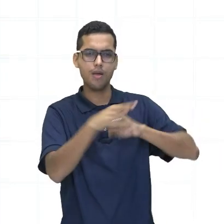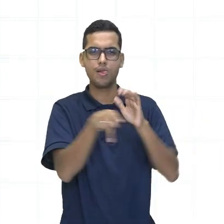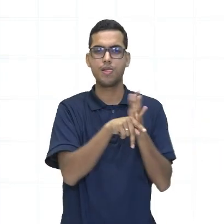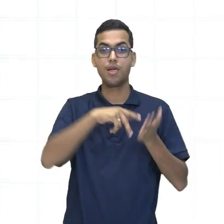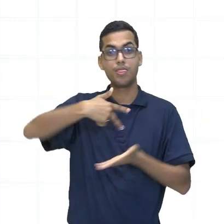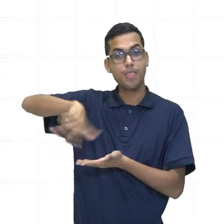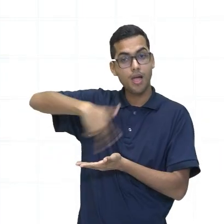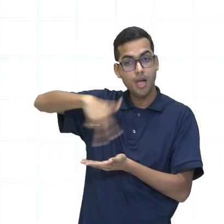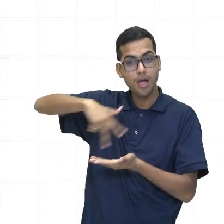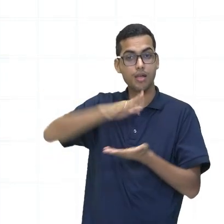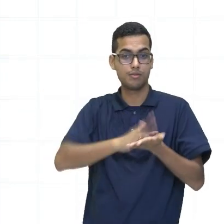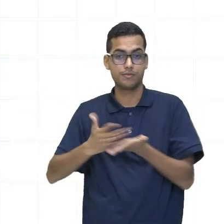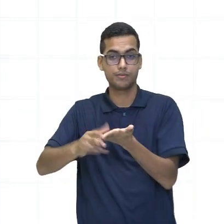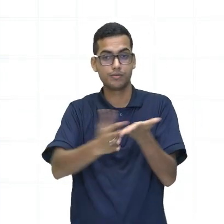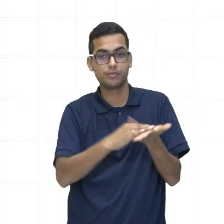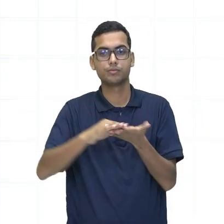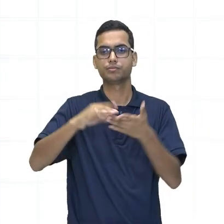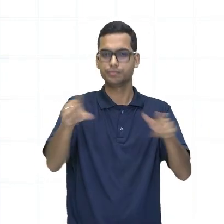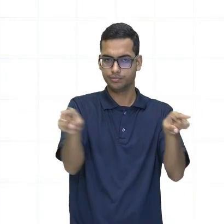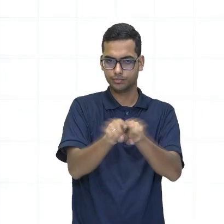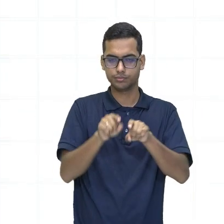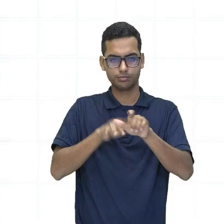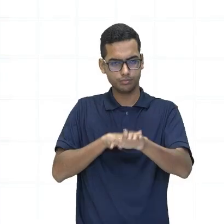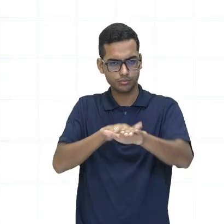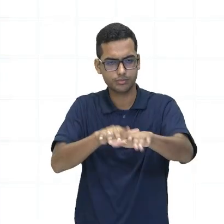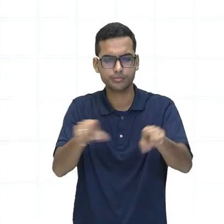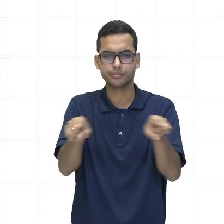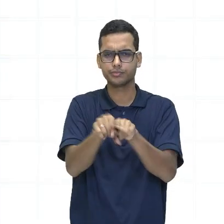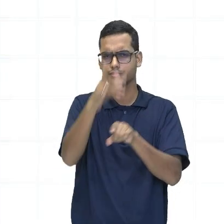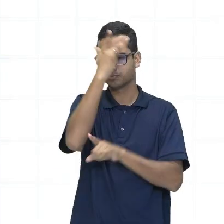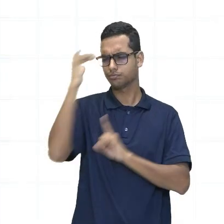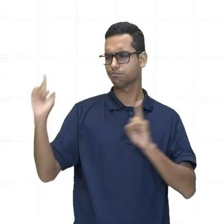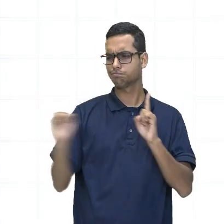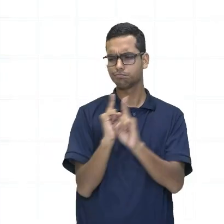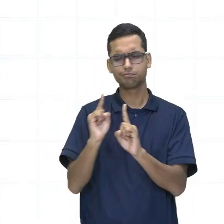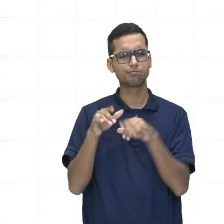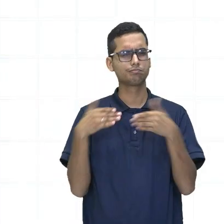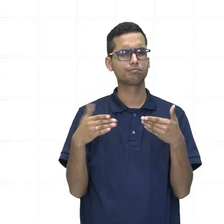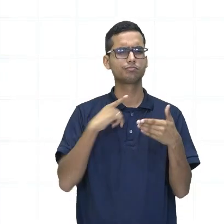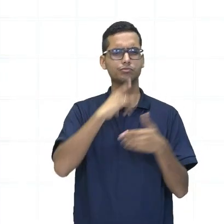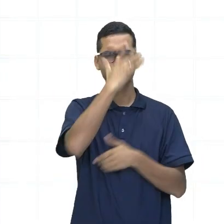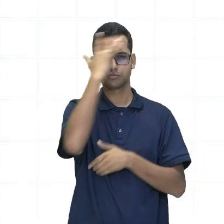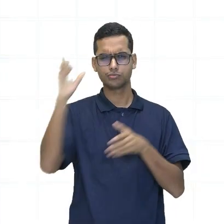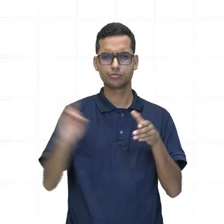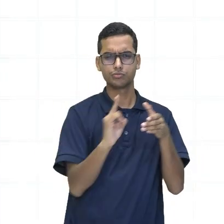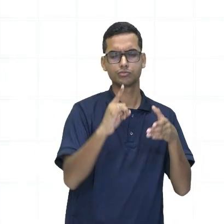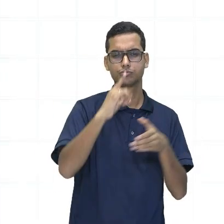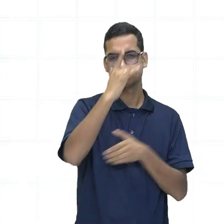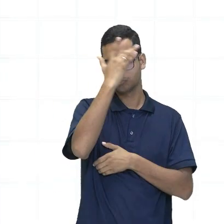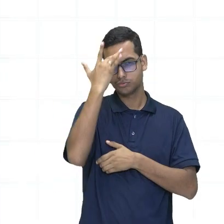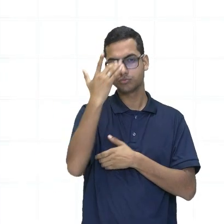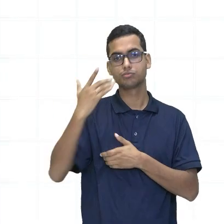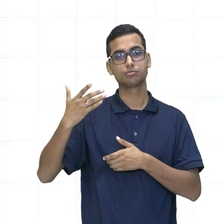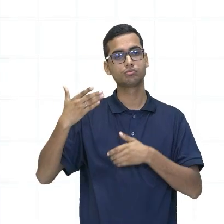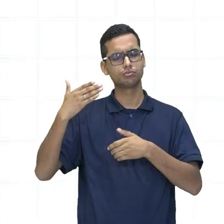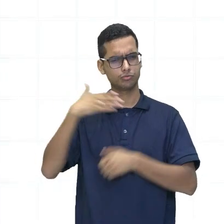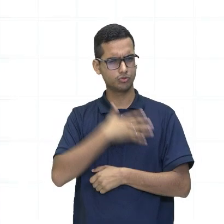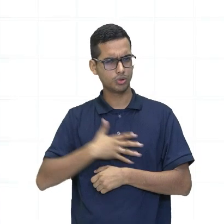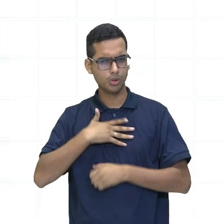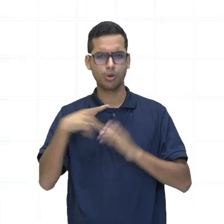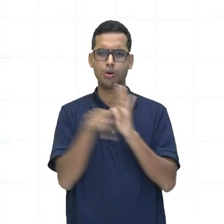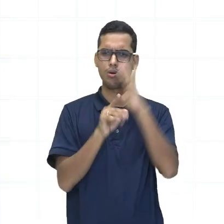desfile. E também, quais os integrantes de uma escola de samba? São os carnavalescos, os sambistas,